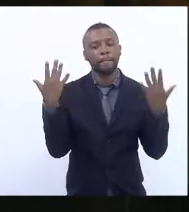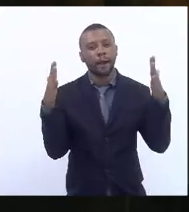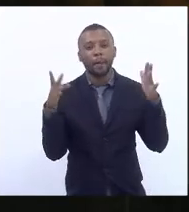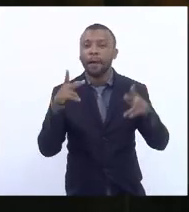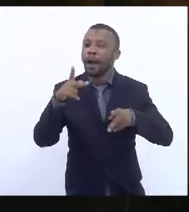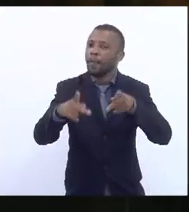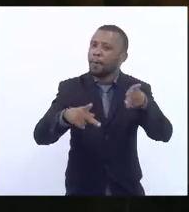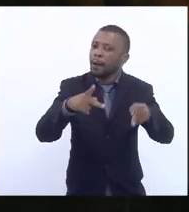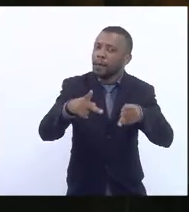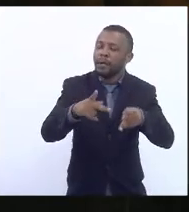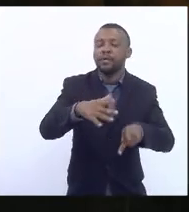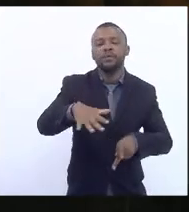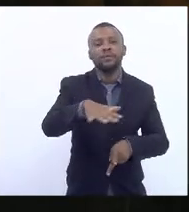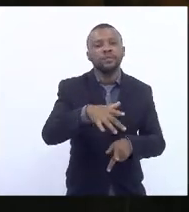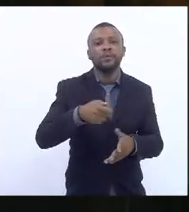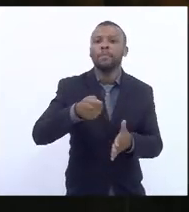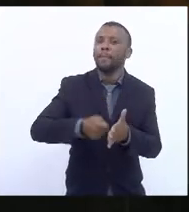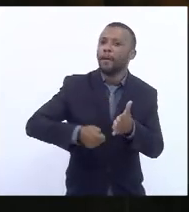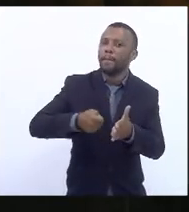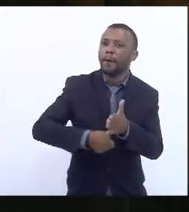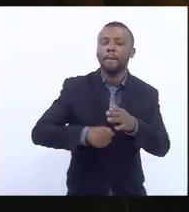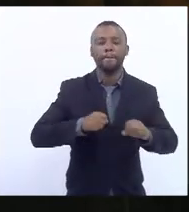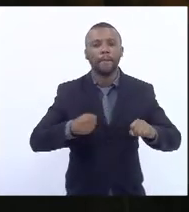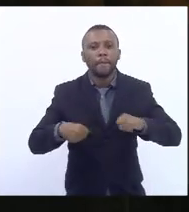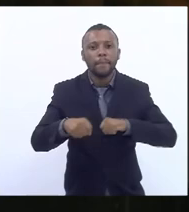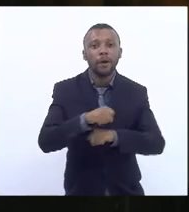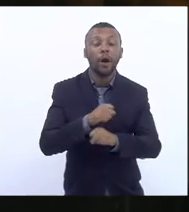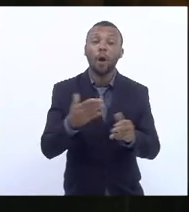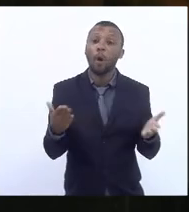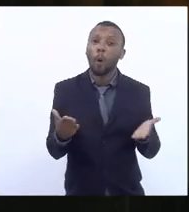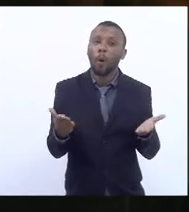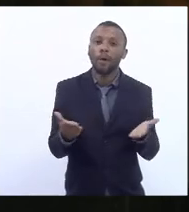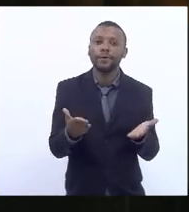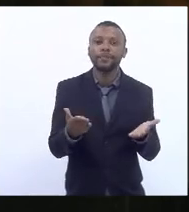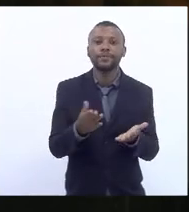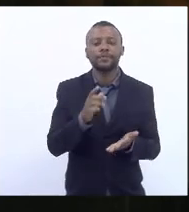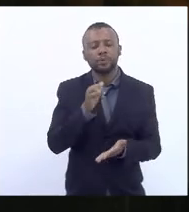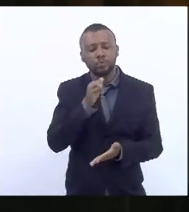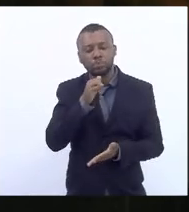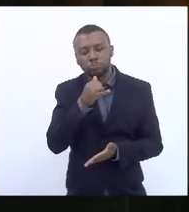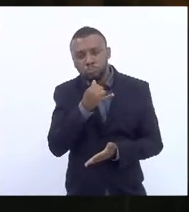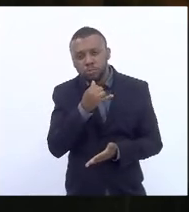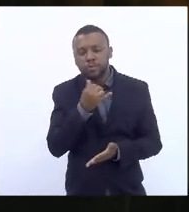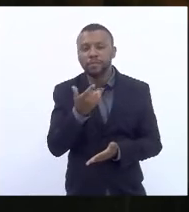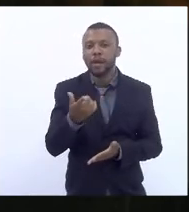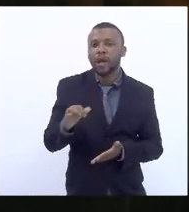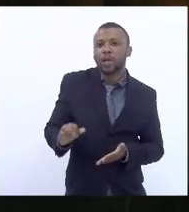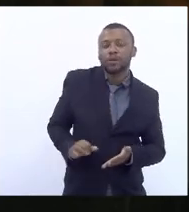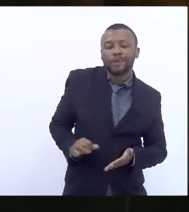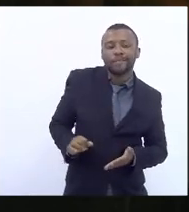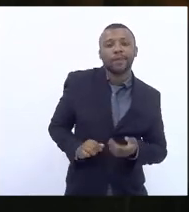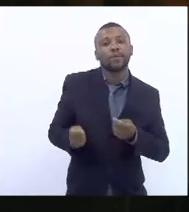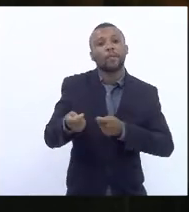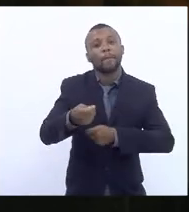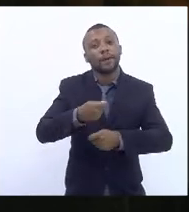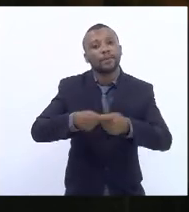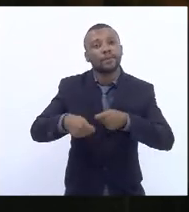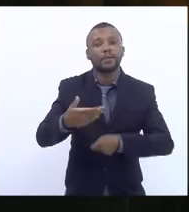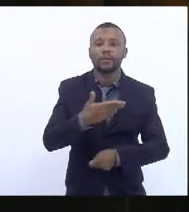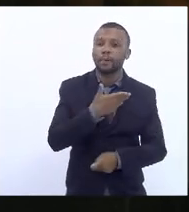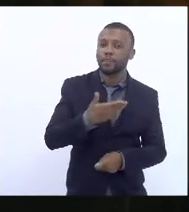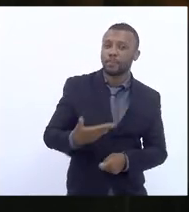lutador, que hoje, infelizmente, vem sofrendo com a administração pública da